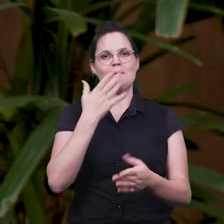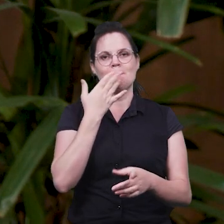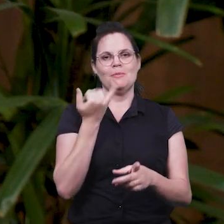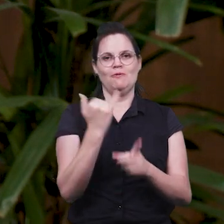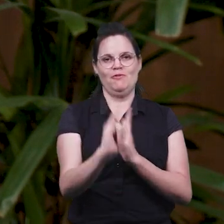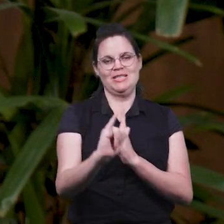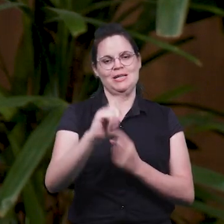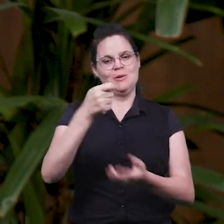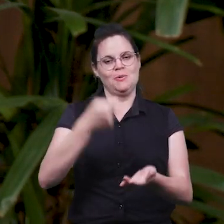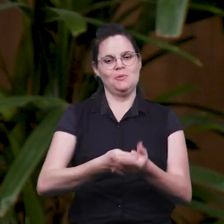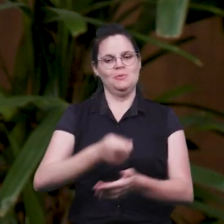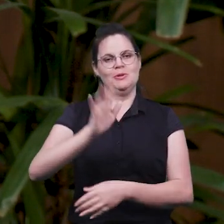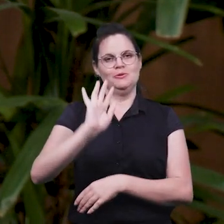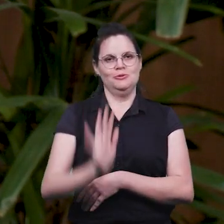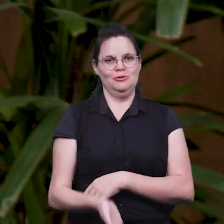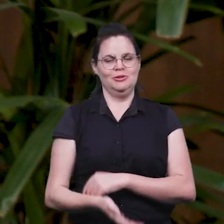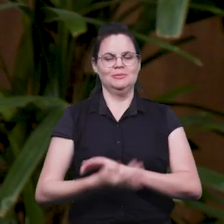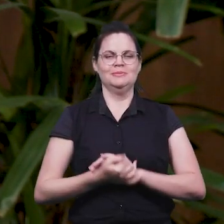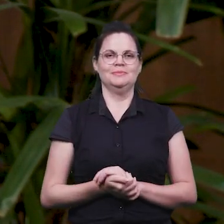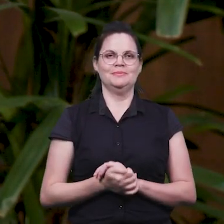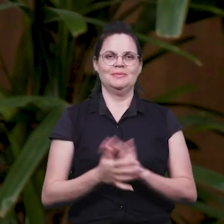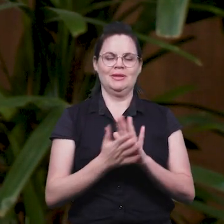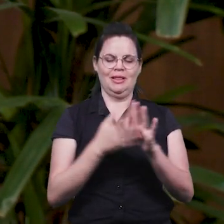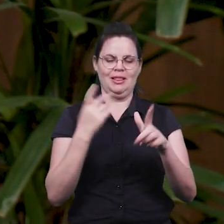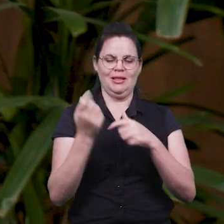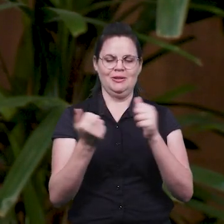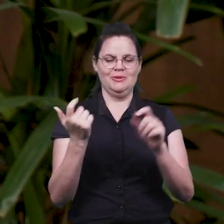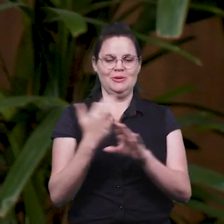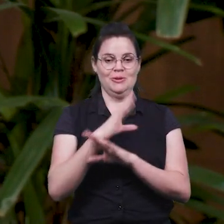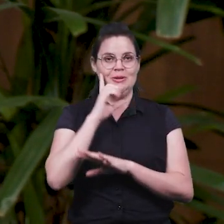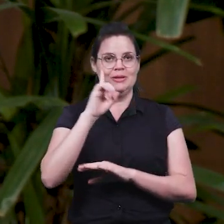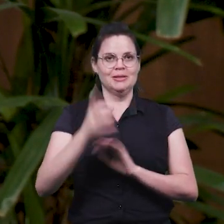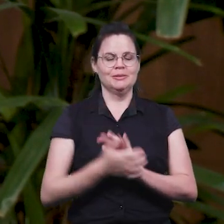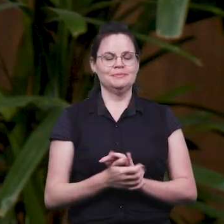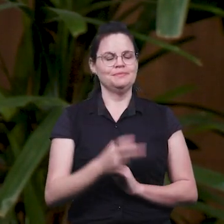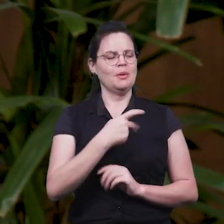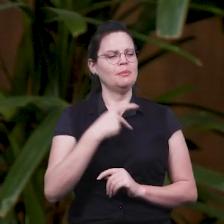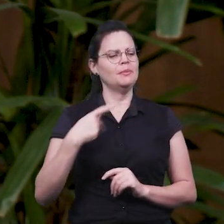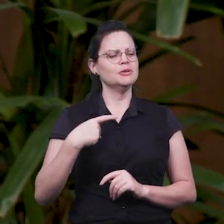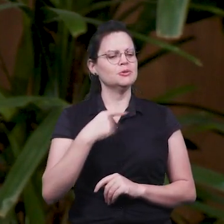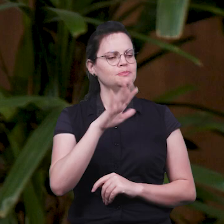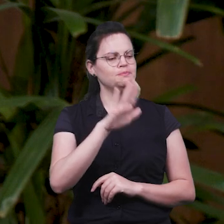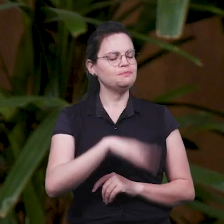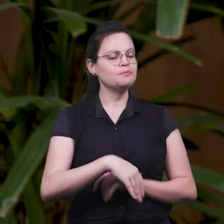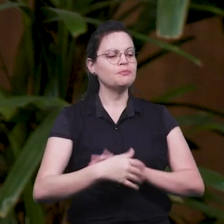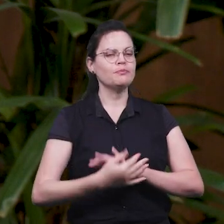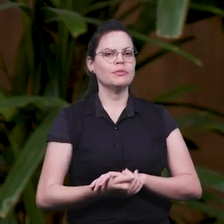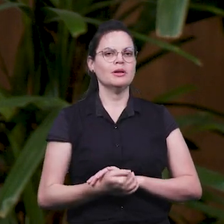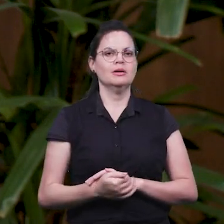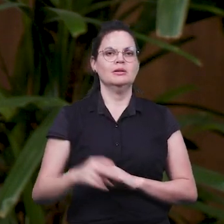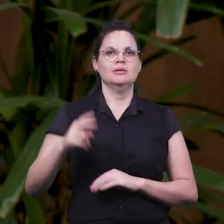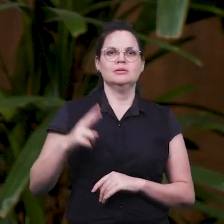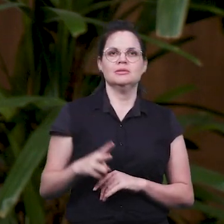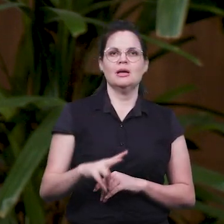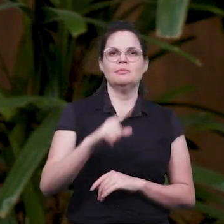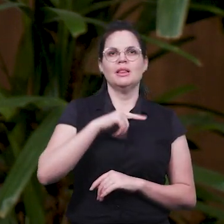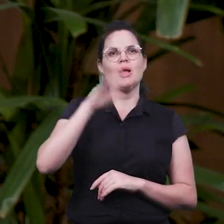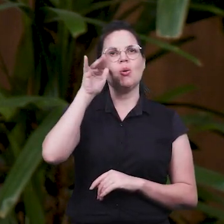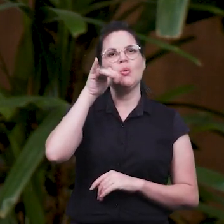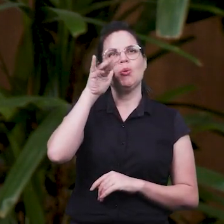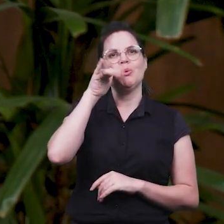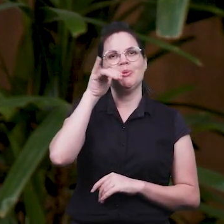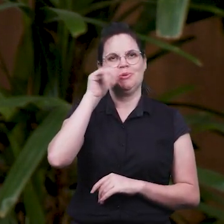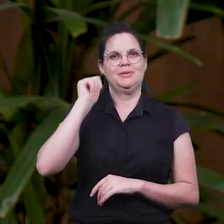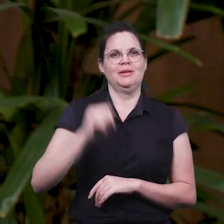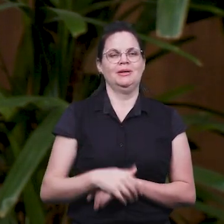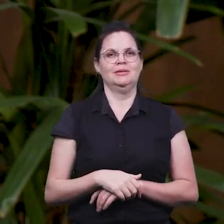nos nossos dias. Perfeitamente. Bendito seja o nome do Senhor. Glória a Deus. Mas, pastor Antônio Carlos, há sempre uma curiosidade,